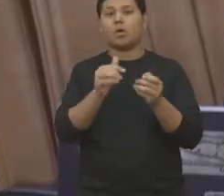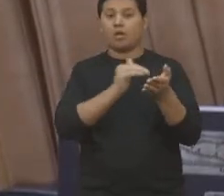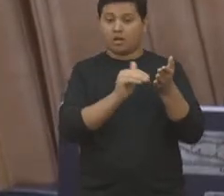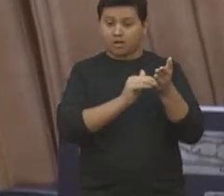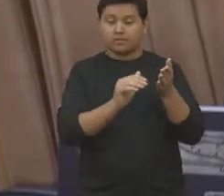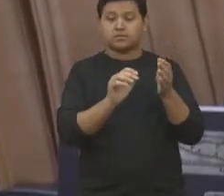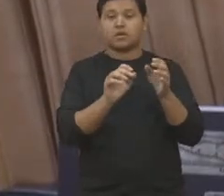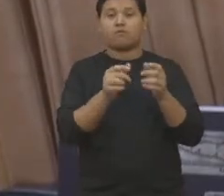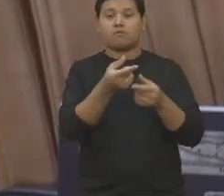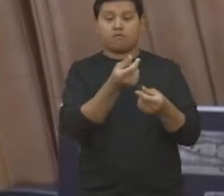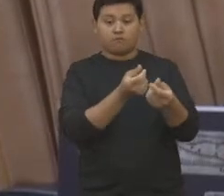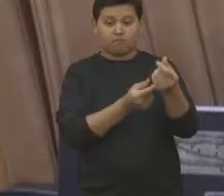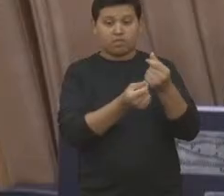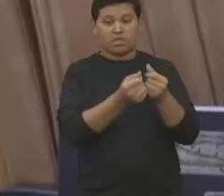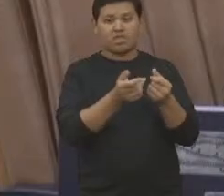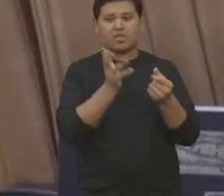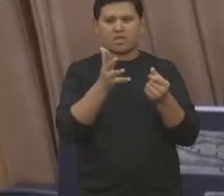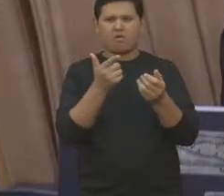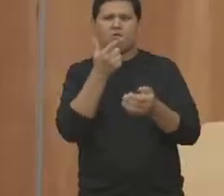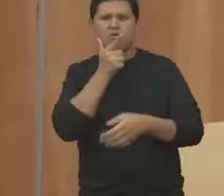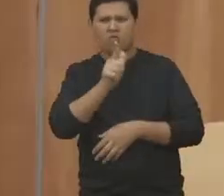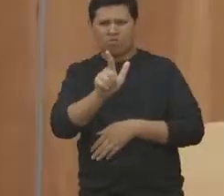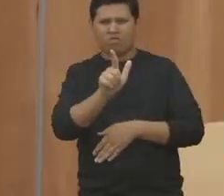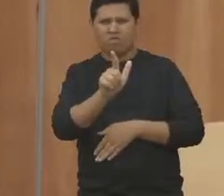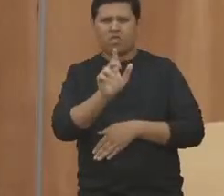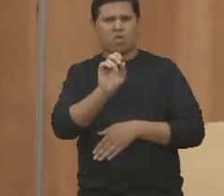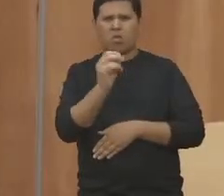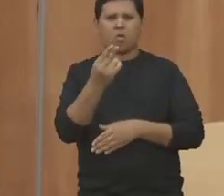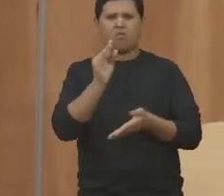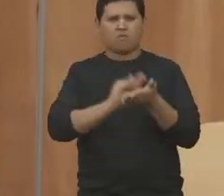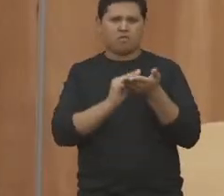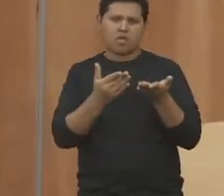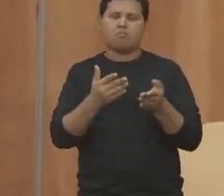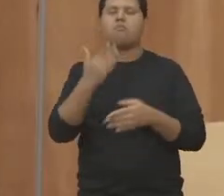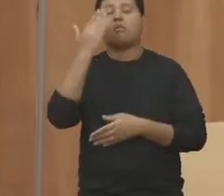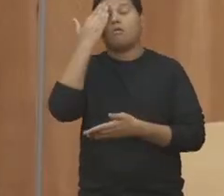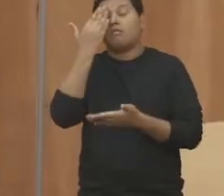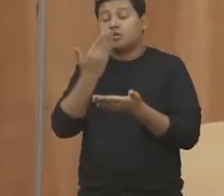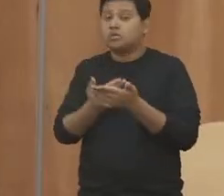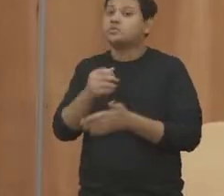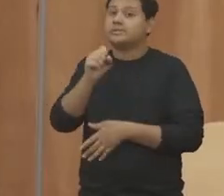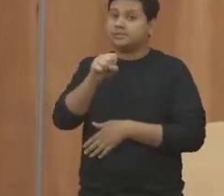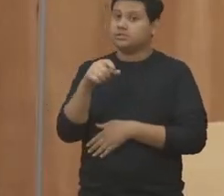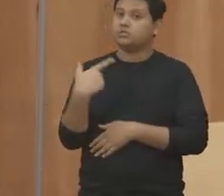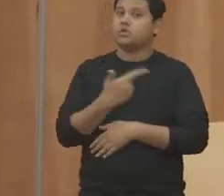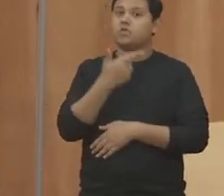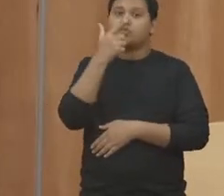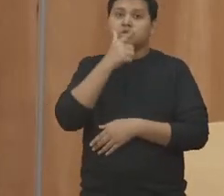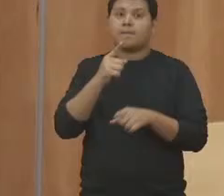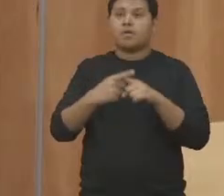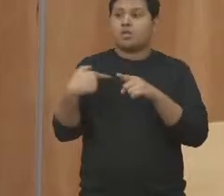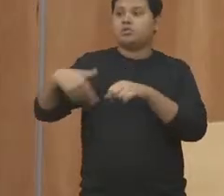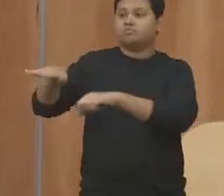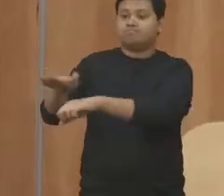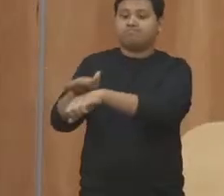Finanças considera que vai dar pé? Eu acredito que sim, porque é uma secretaria que estamos pleiteando parcerias, principalmente com o Sistema